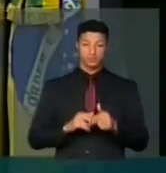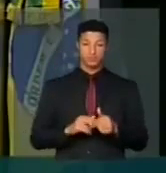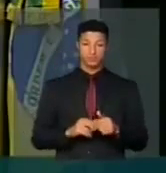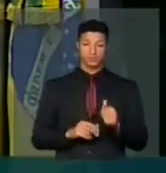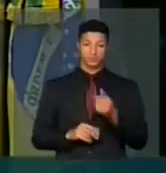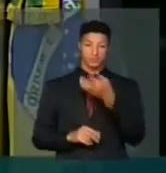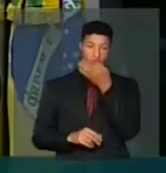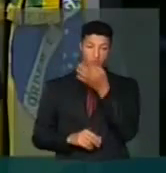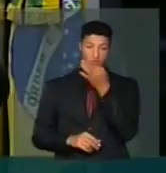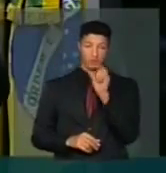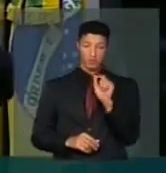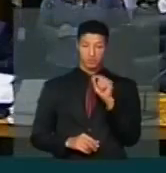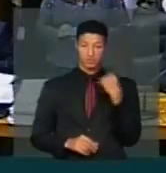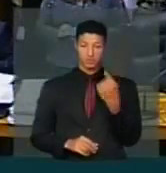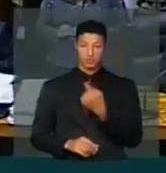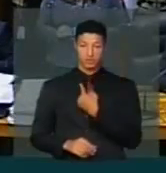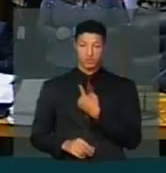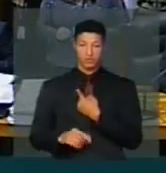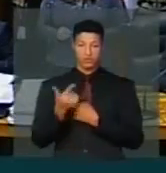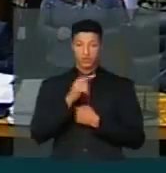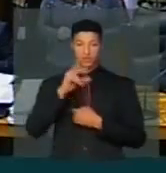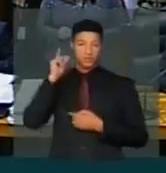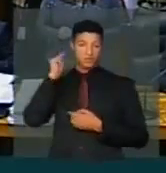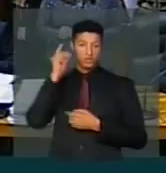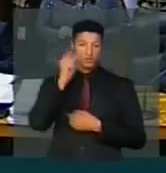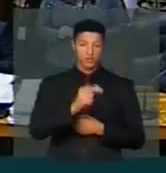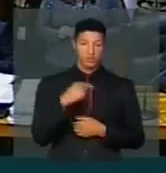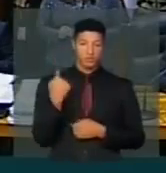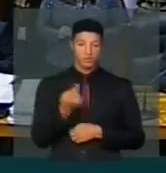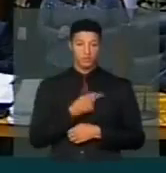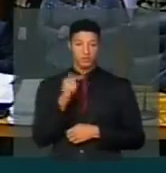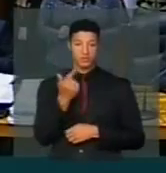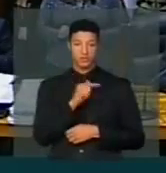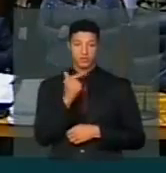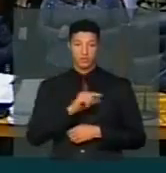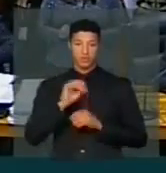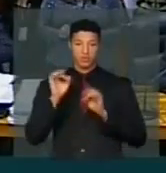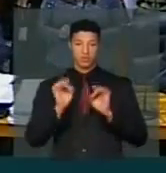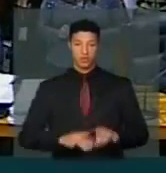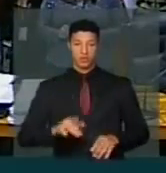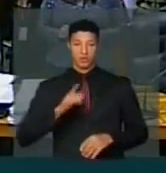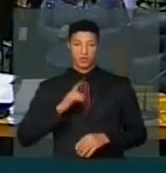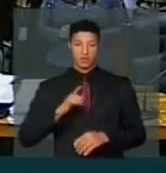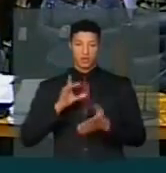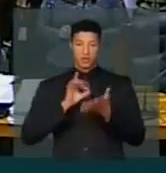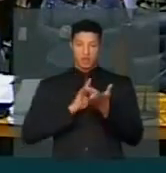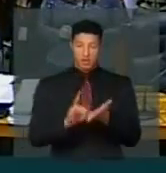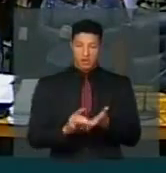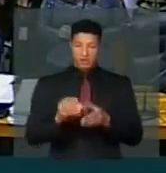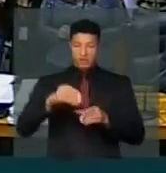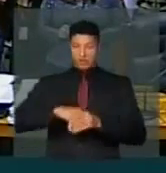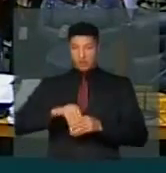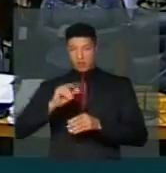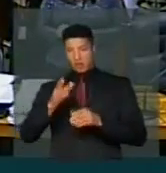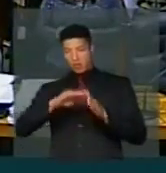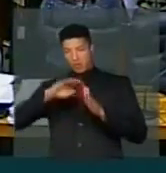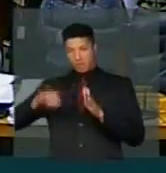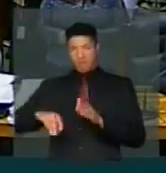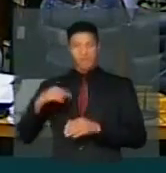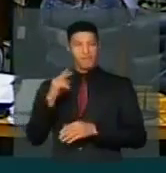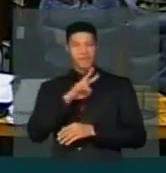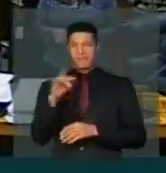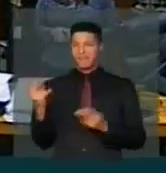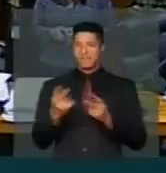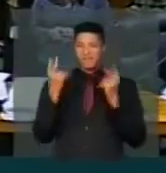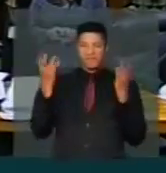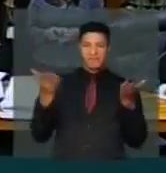o argumento de que nós não temos histórico, nem nós temos ou deixamos de ter inimigos internos ou externos, não